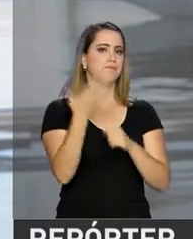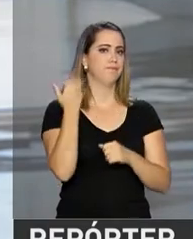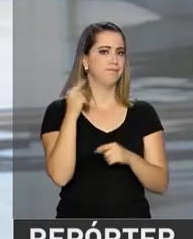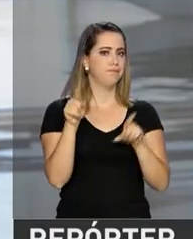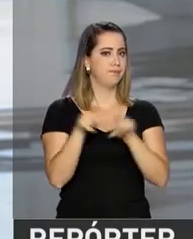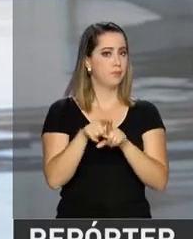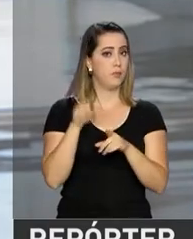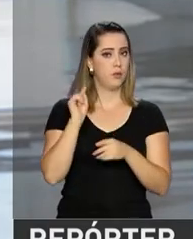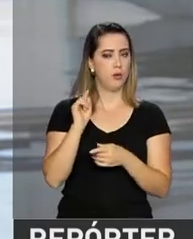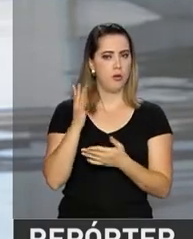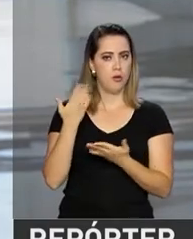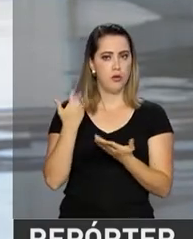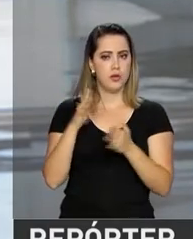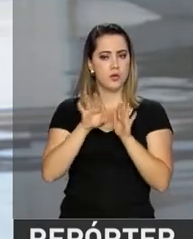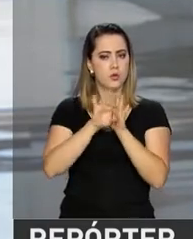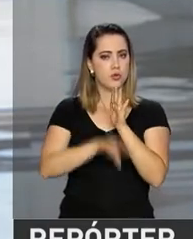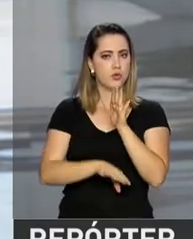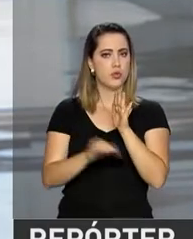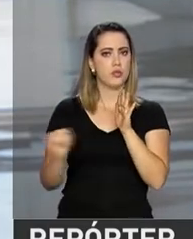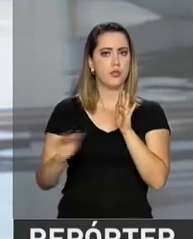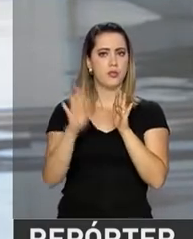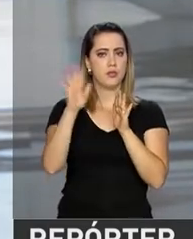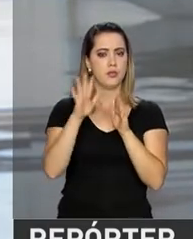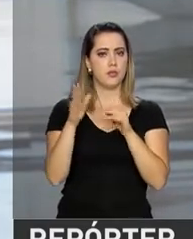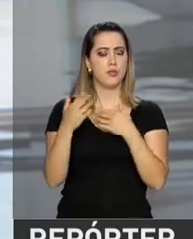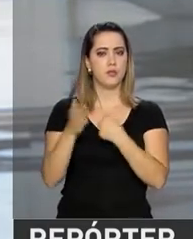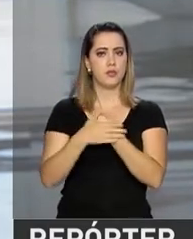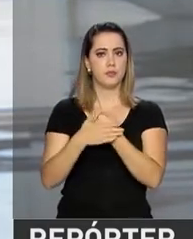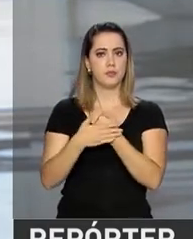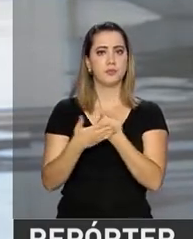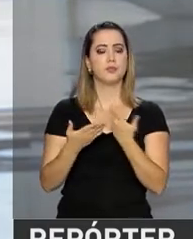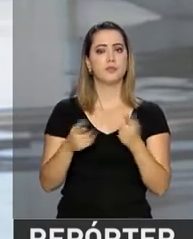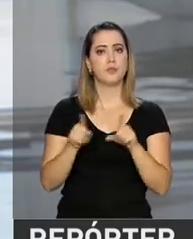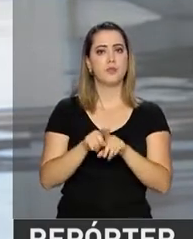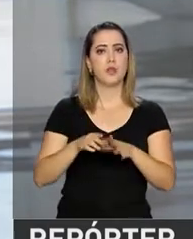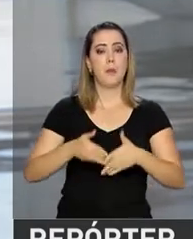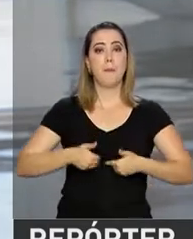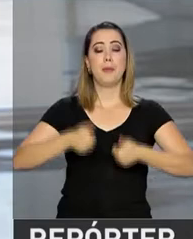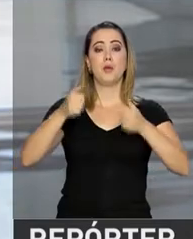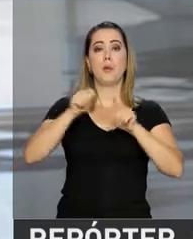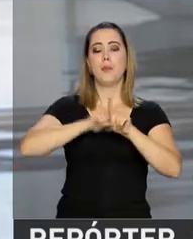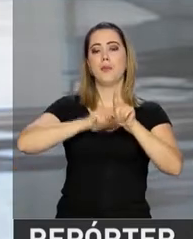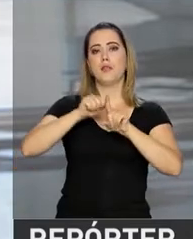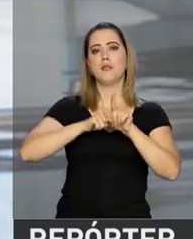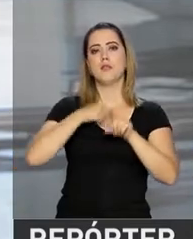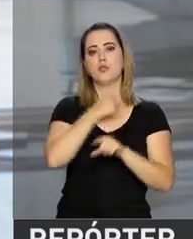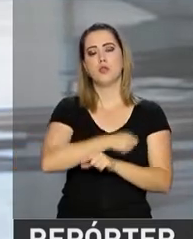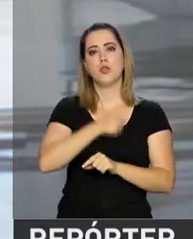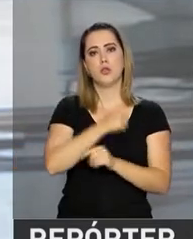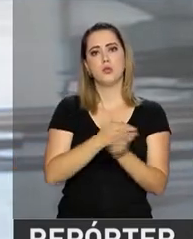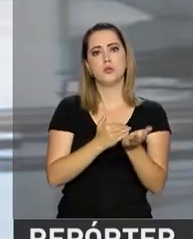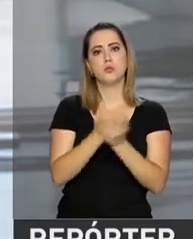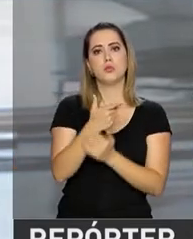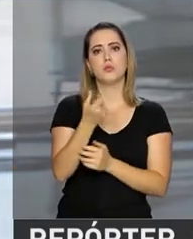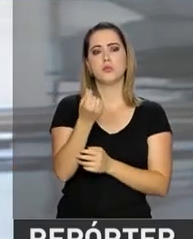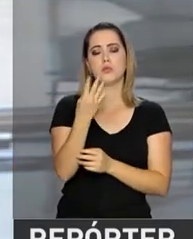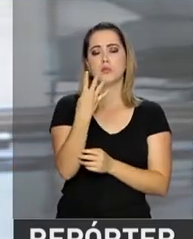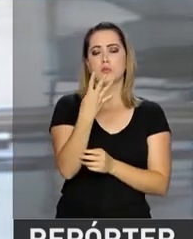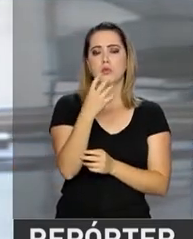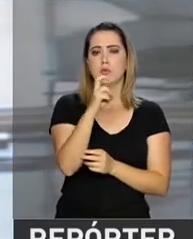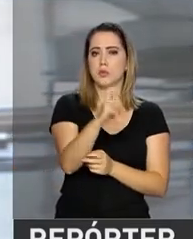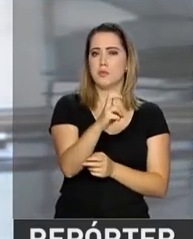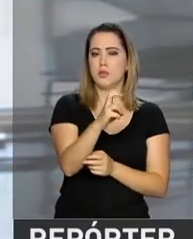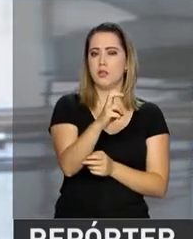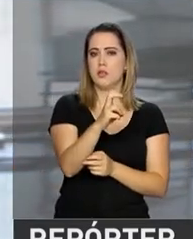isso descontada a inflação no período é o melhor mês de agosto desde 2003 15 ea maior